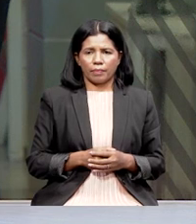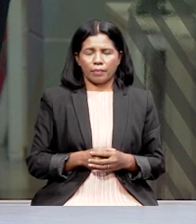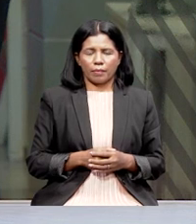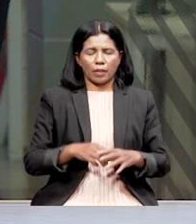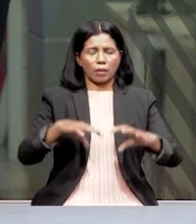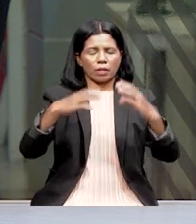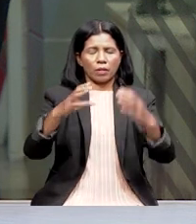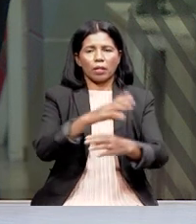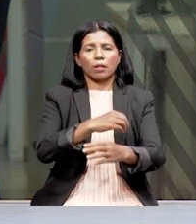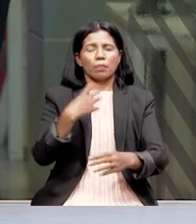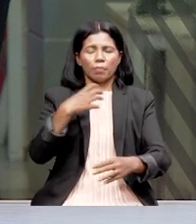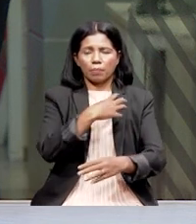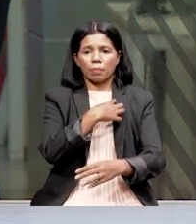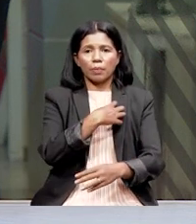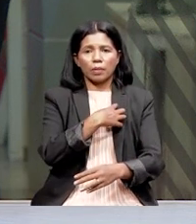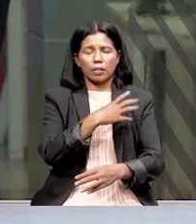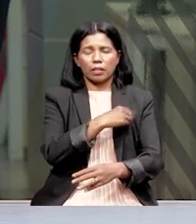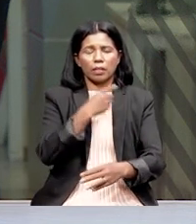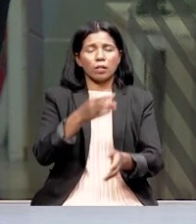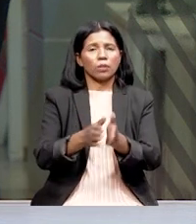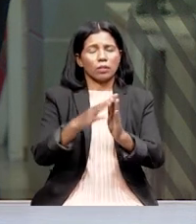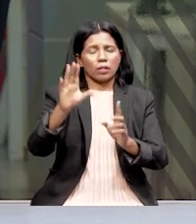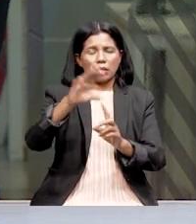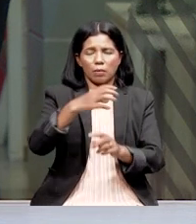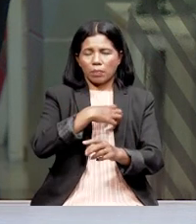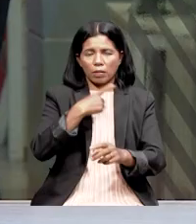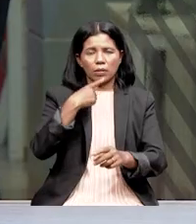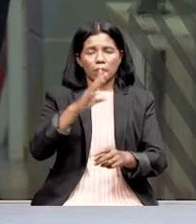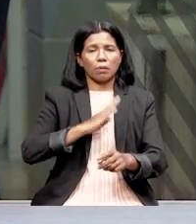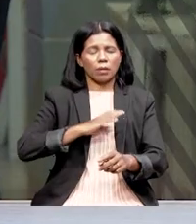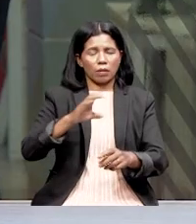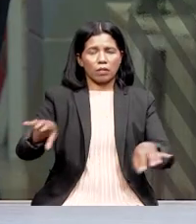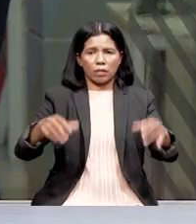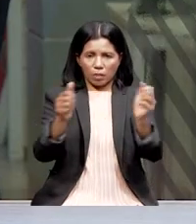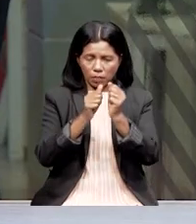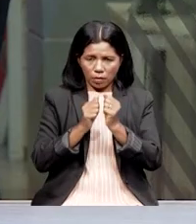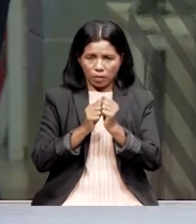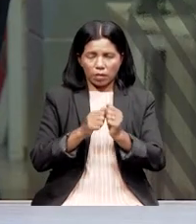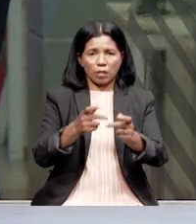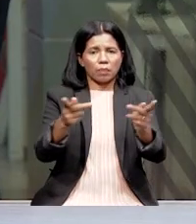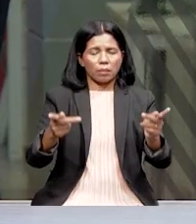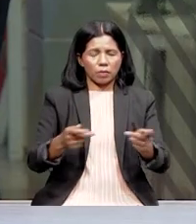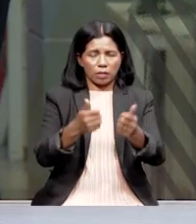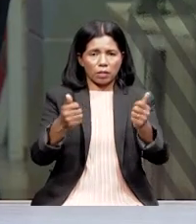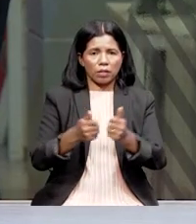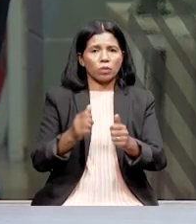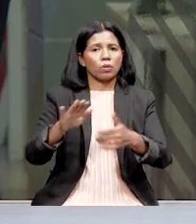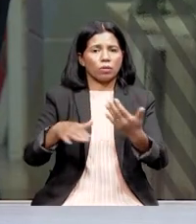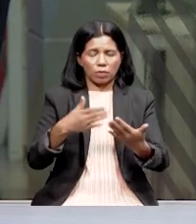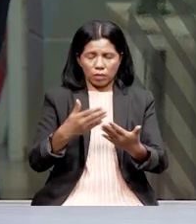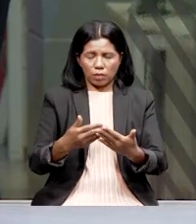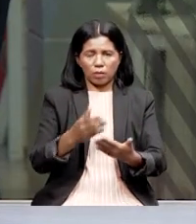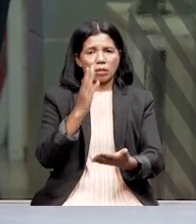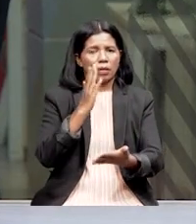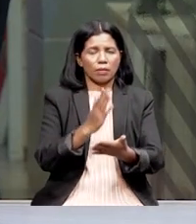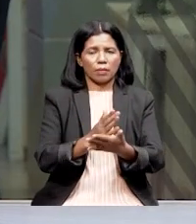Comissário Geral Polícia Henrique da Costa, o subcomandante Penitelli Fumbaucau, ato serviço a mútuo com a autoridade posto no Sucucira, onde